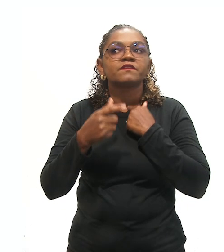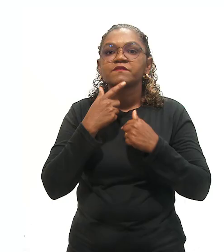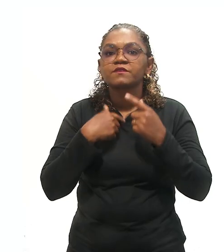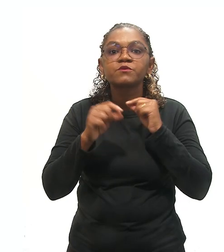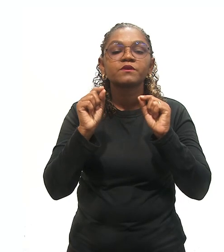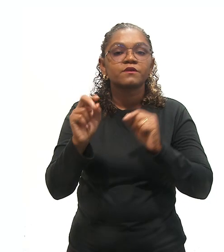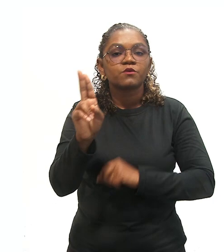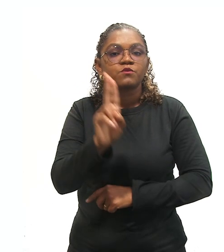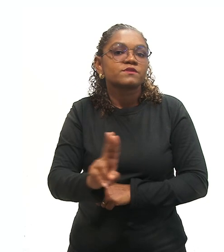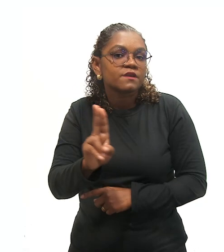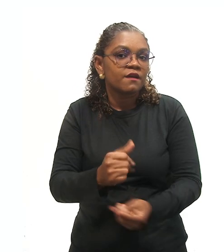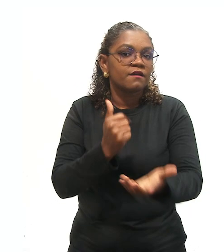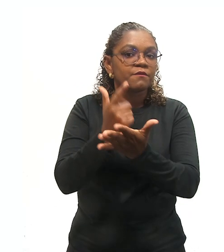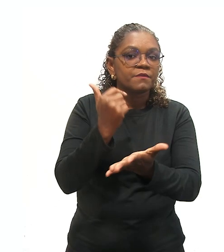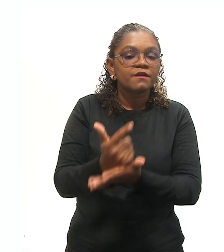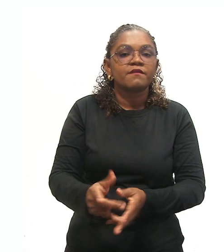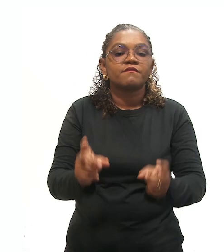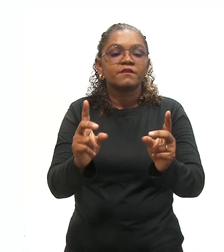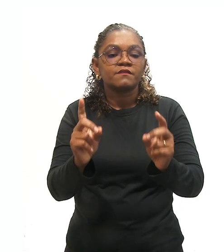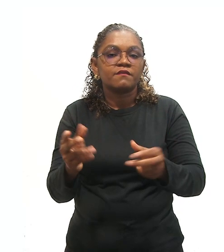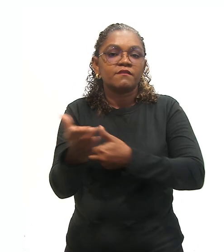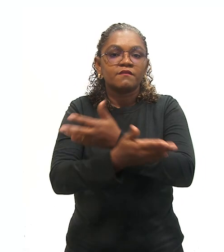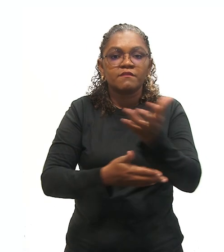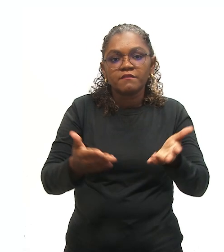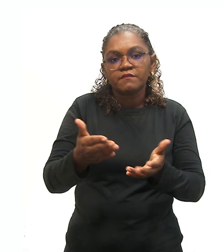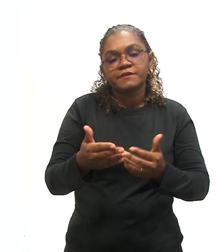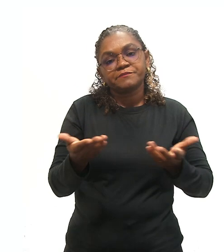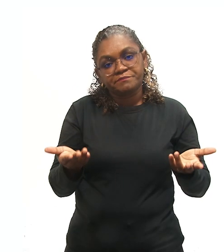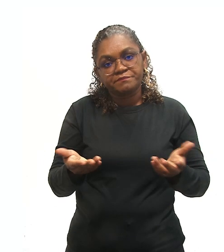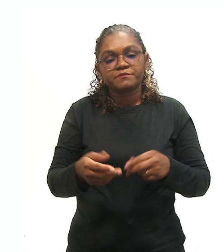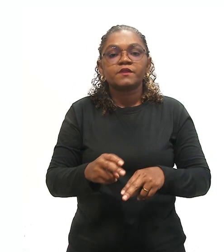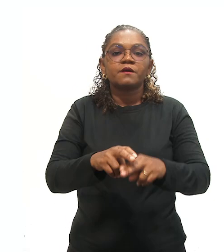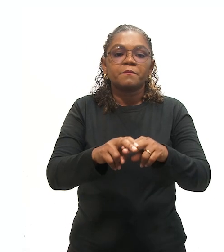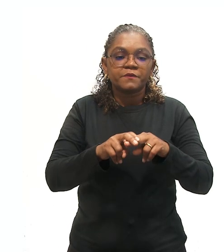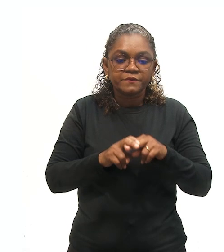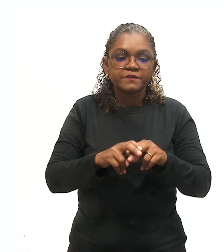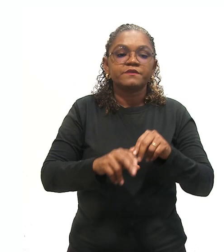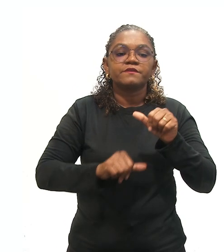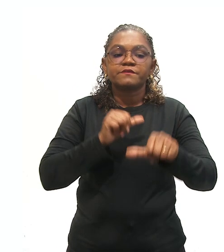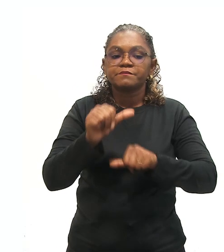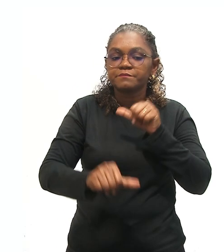de limitado, esses desejos são continuamente modificados e constantemente